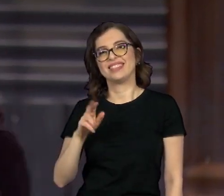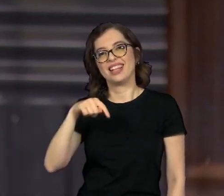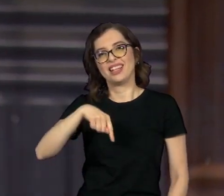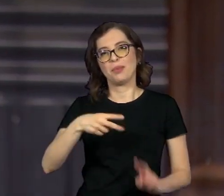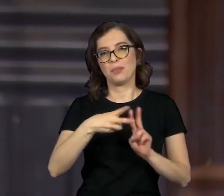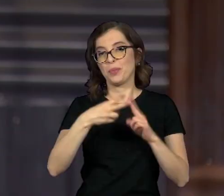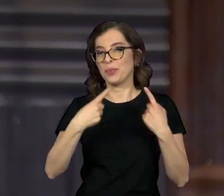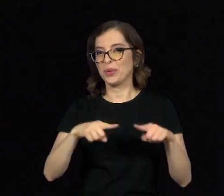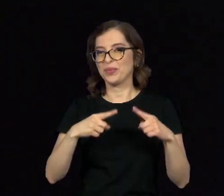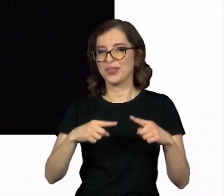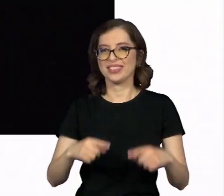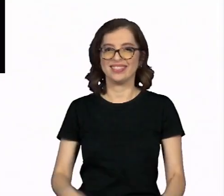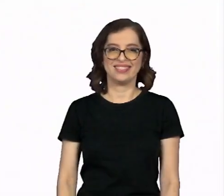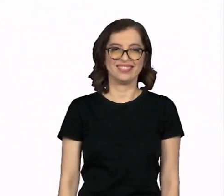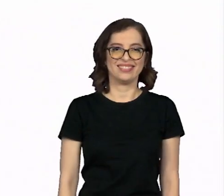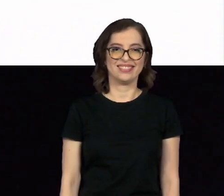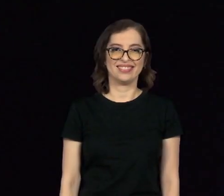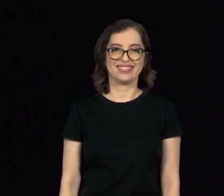Já voltamos.